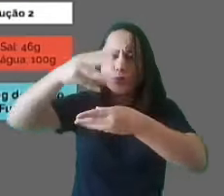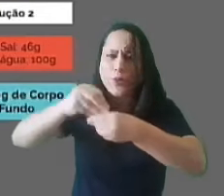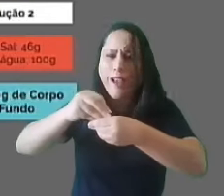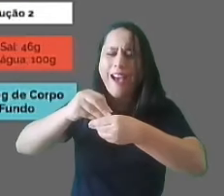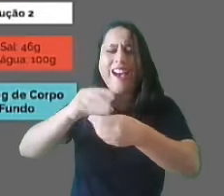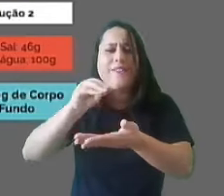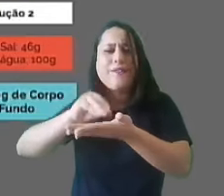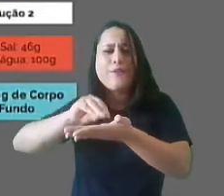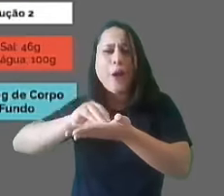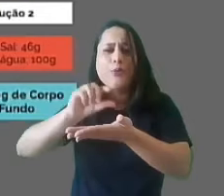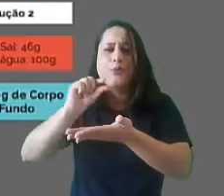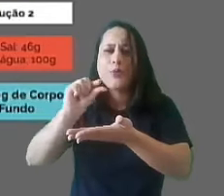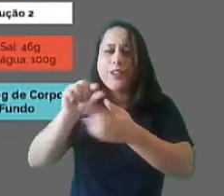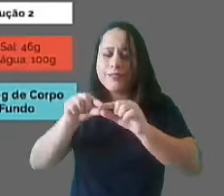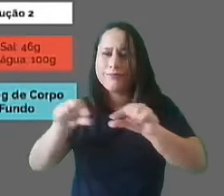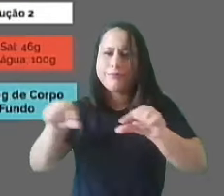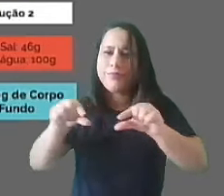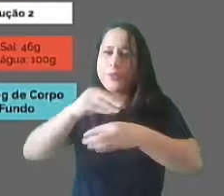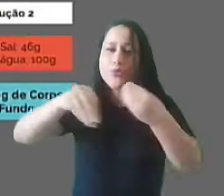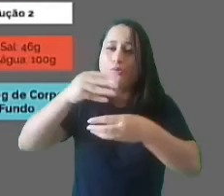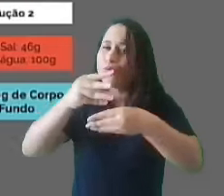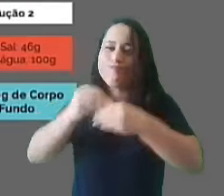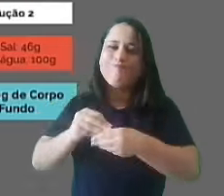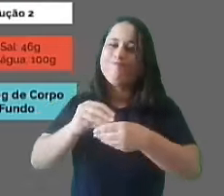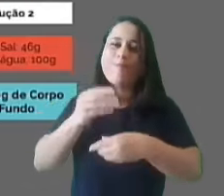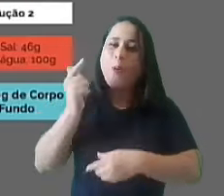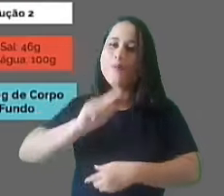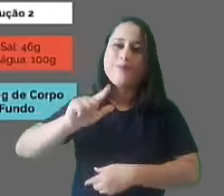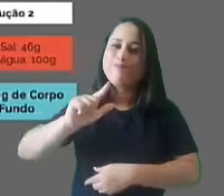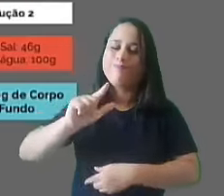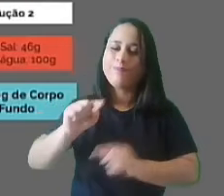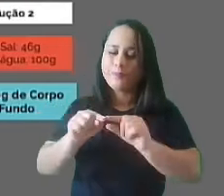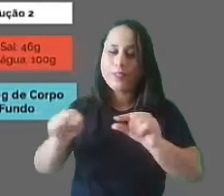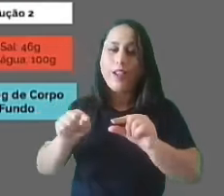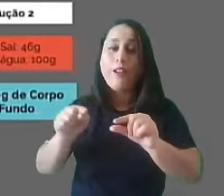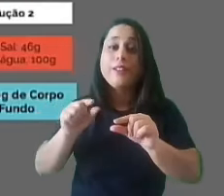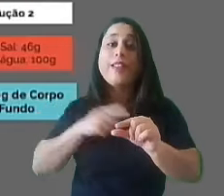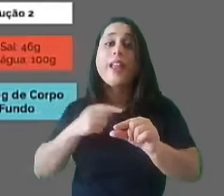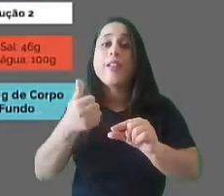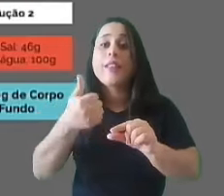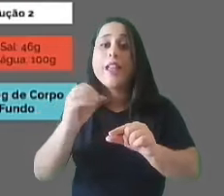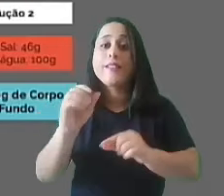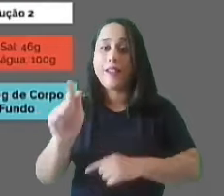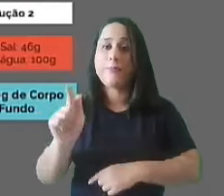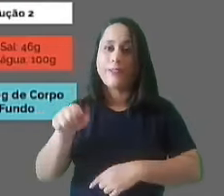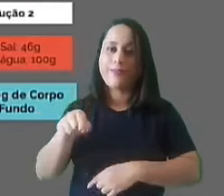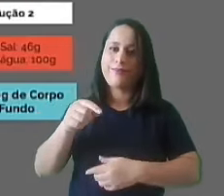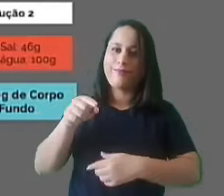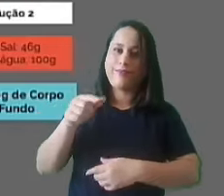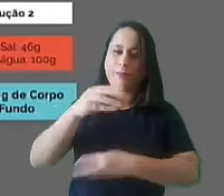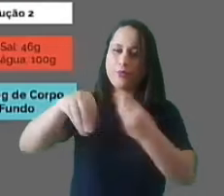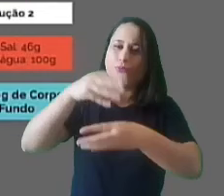A massa de água, 100 gramas. Sobra um precipitado, um corpo de